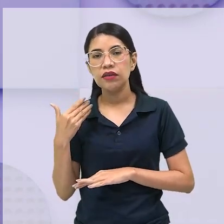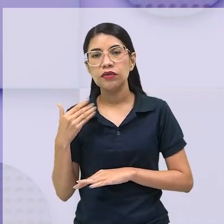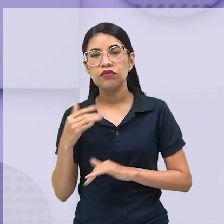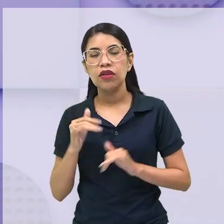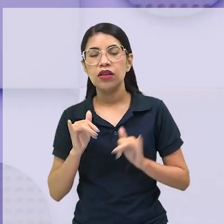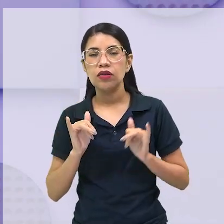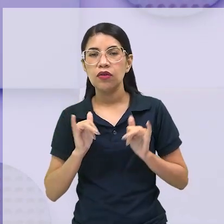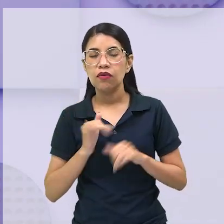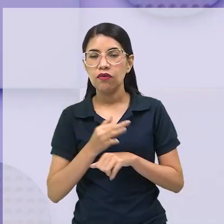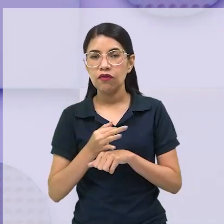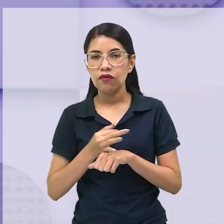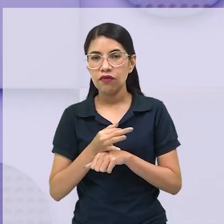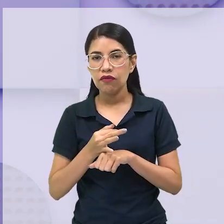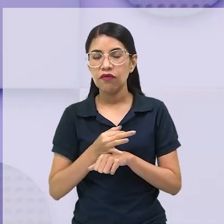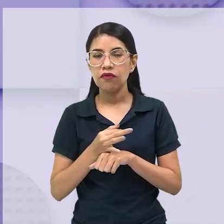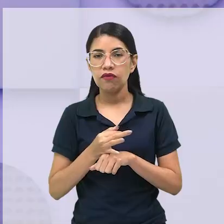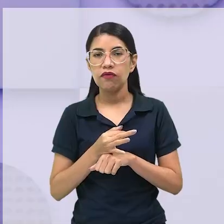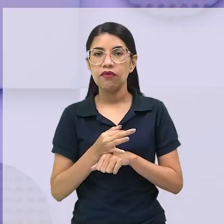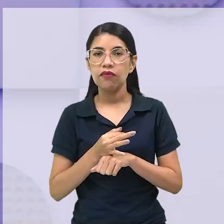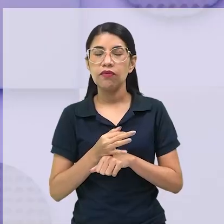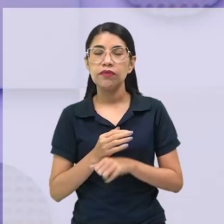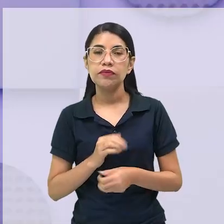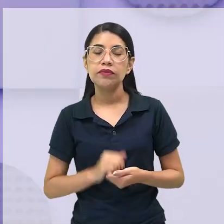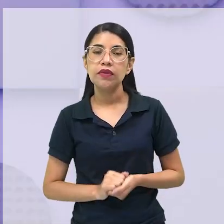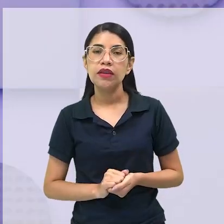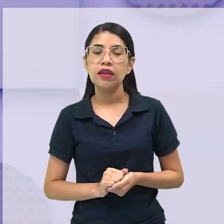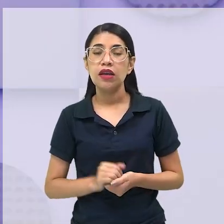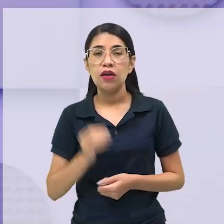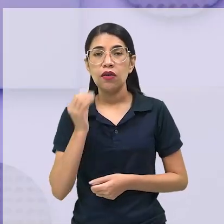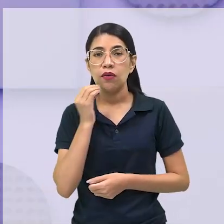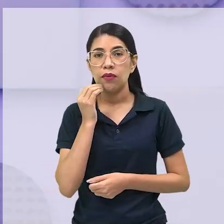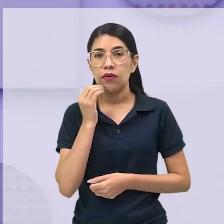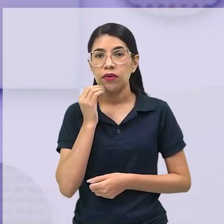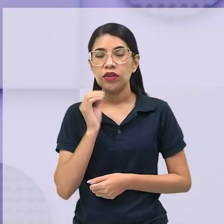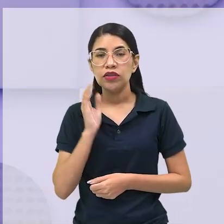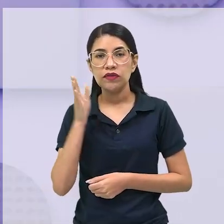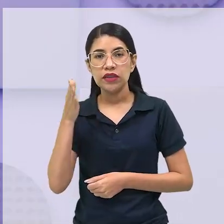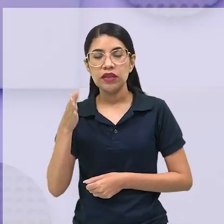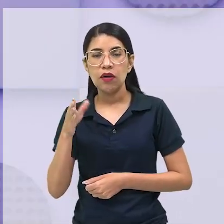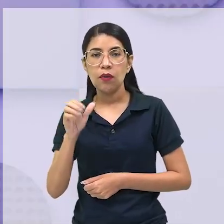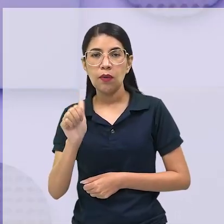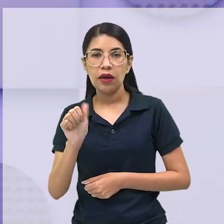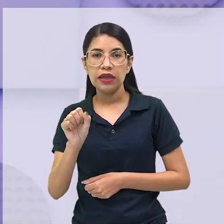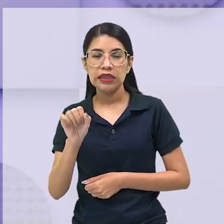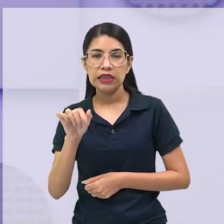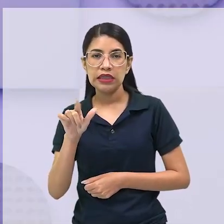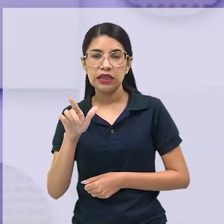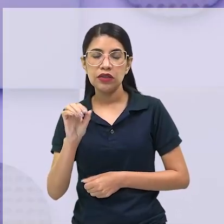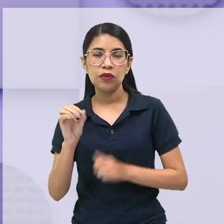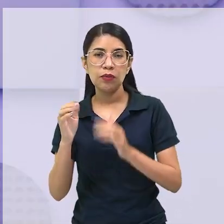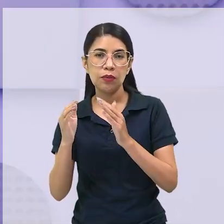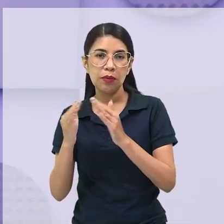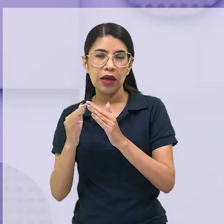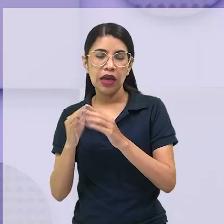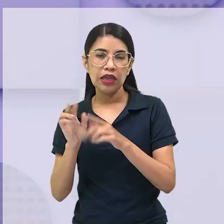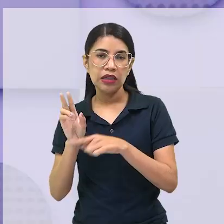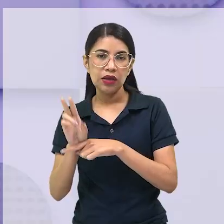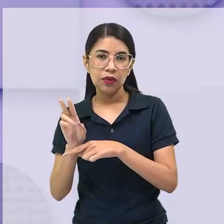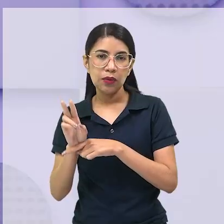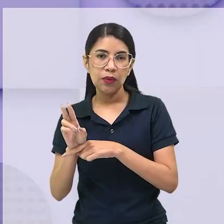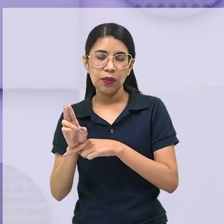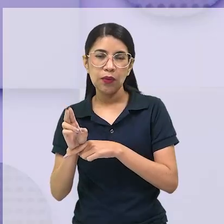né, no ano passado, e eu tive a oportunidade de visitar um asilo. Um asilo, para quem não sabe, é uma casa que